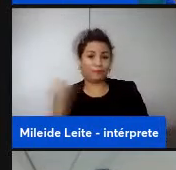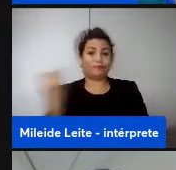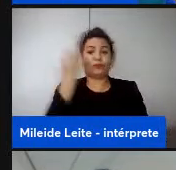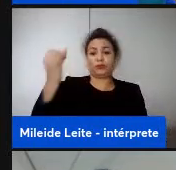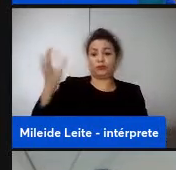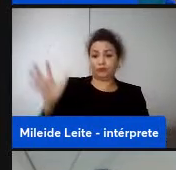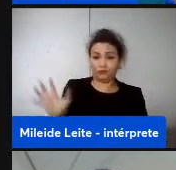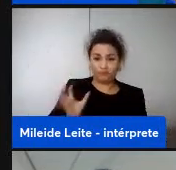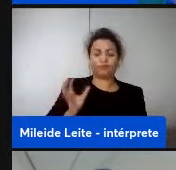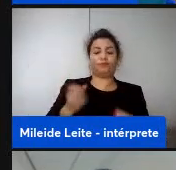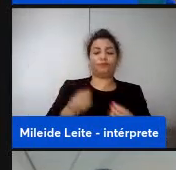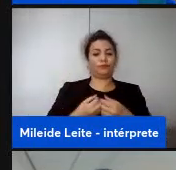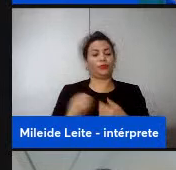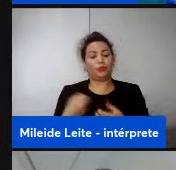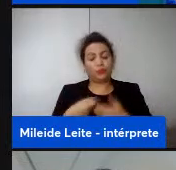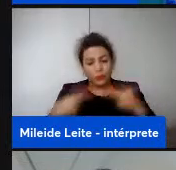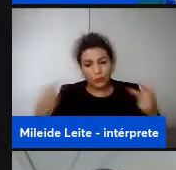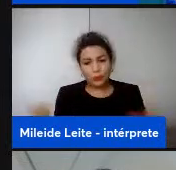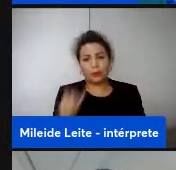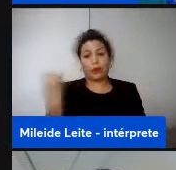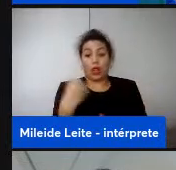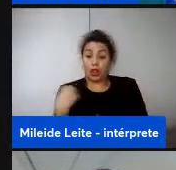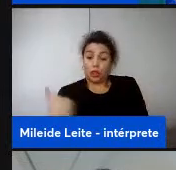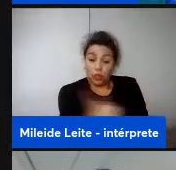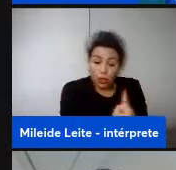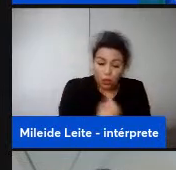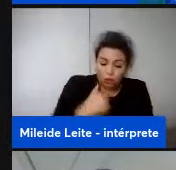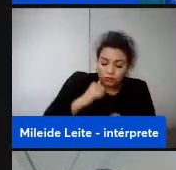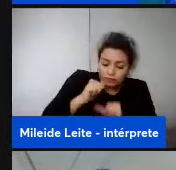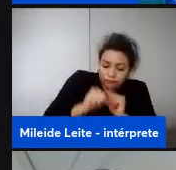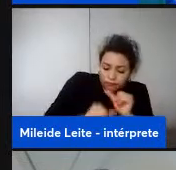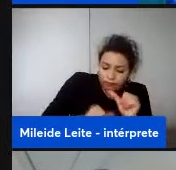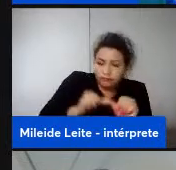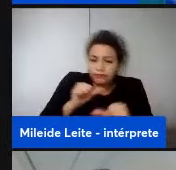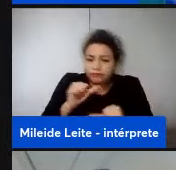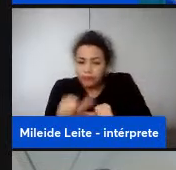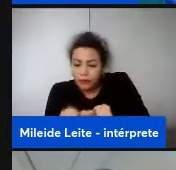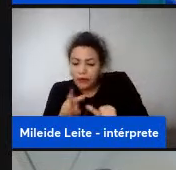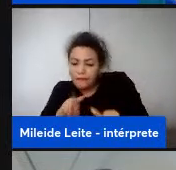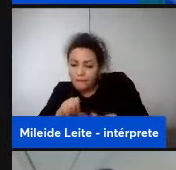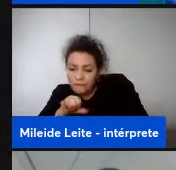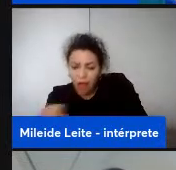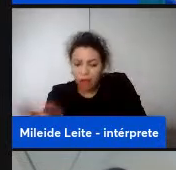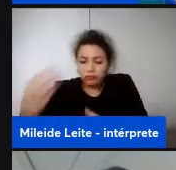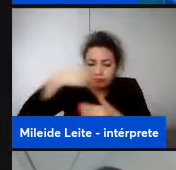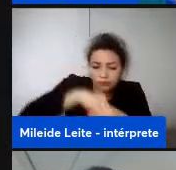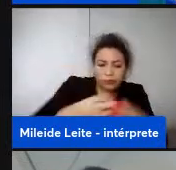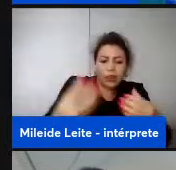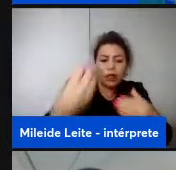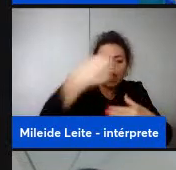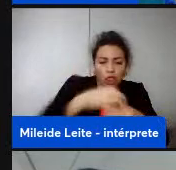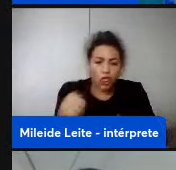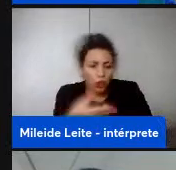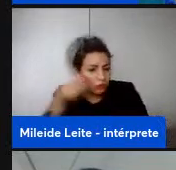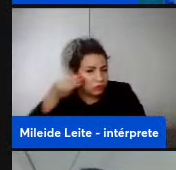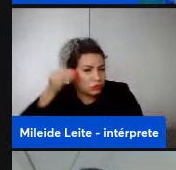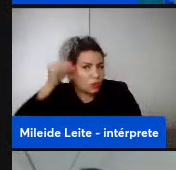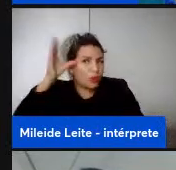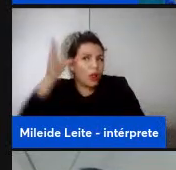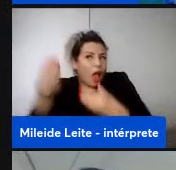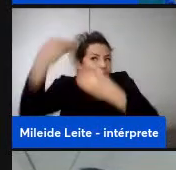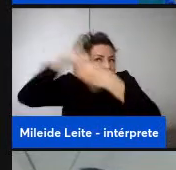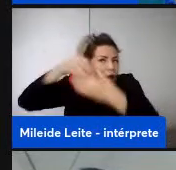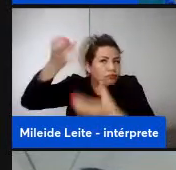né? Então, a gente transforma e a gente vai incorporando novos conhecimentos, mas